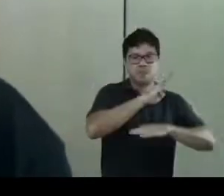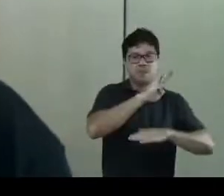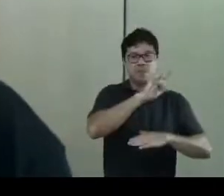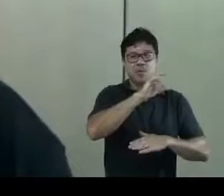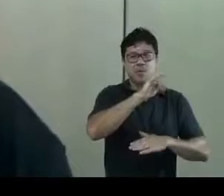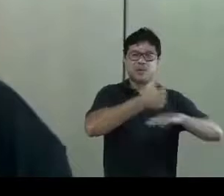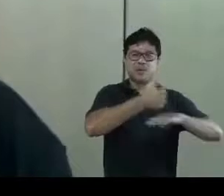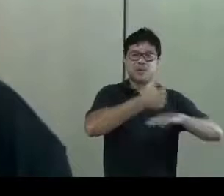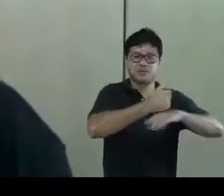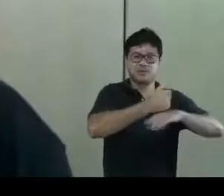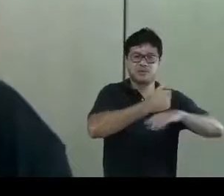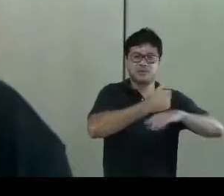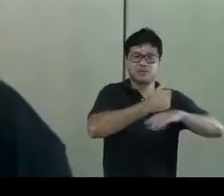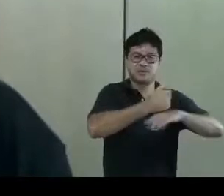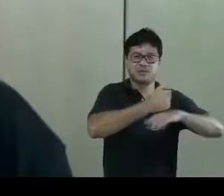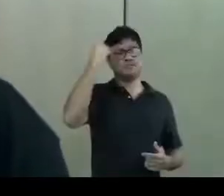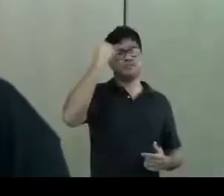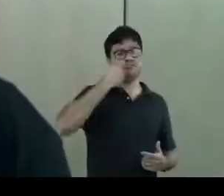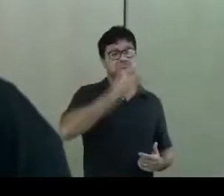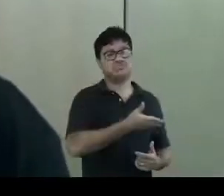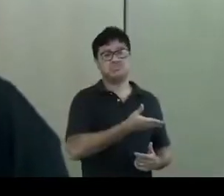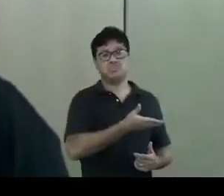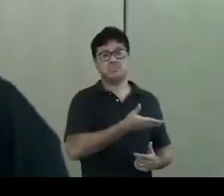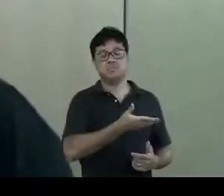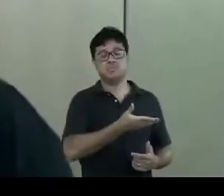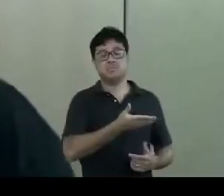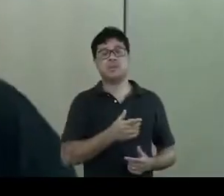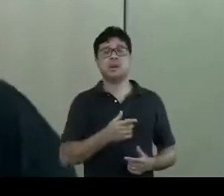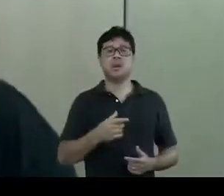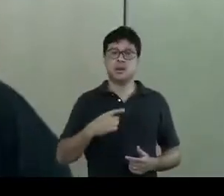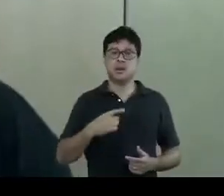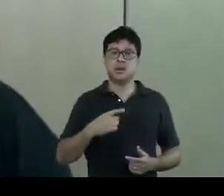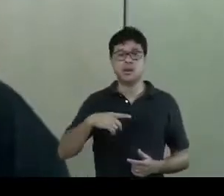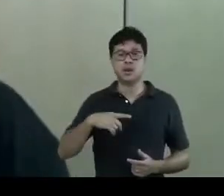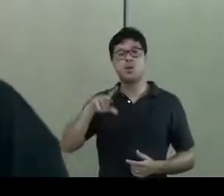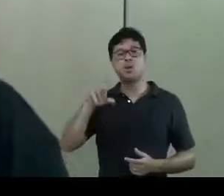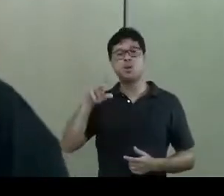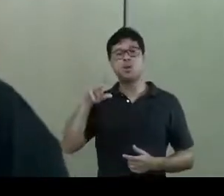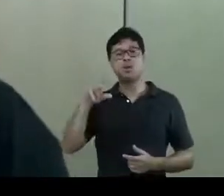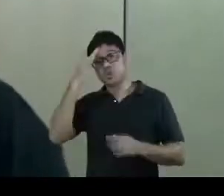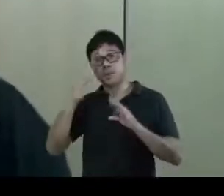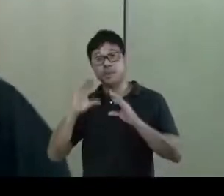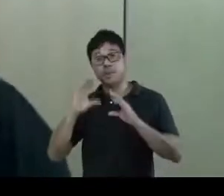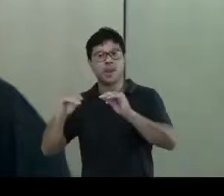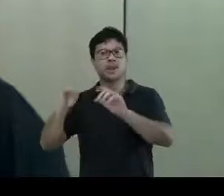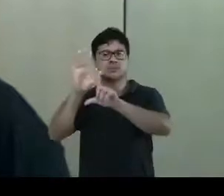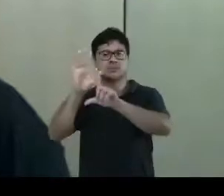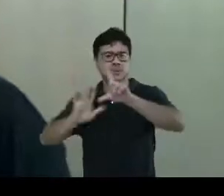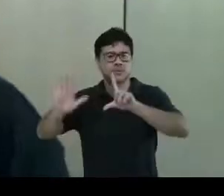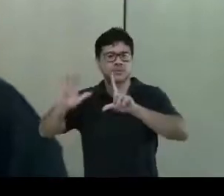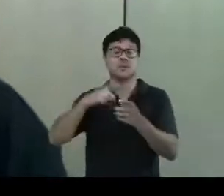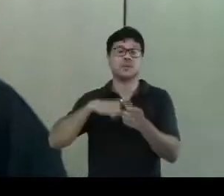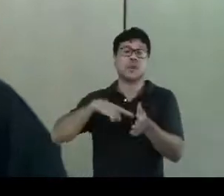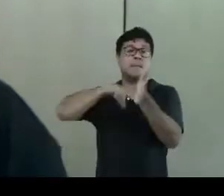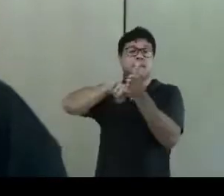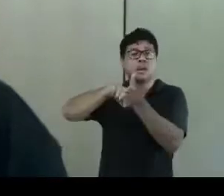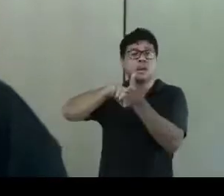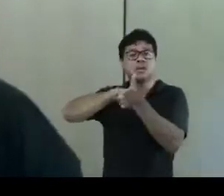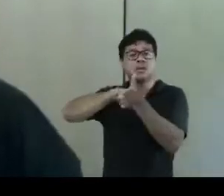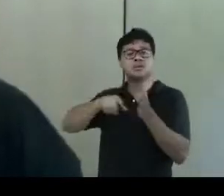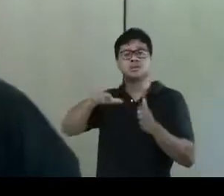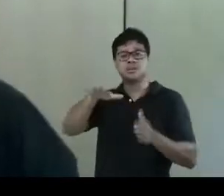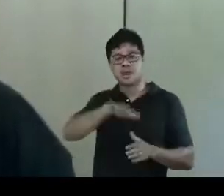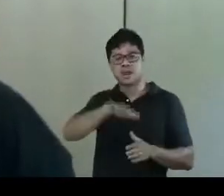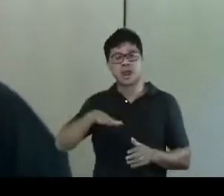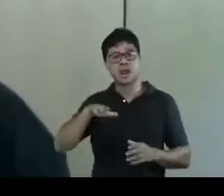exemplo, passam, né? Então, ao humanista digital, àquele que faz uma pesquisa dentro da área